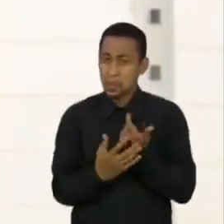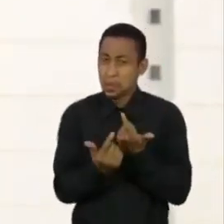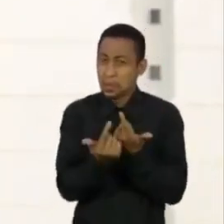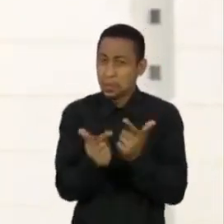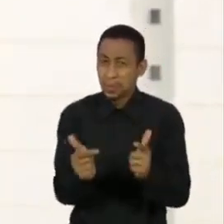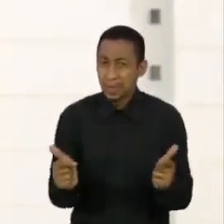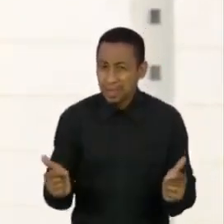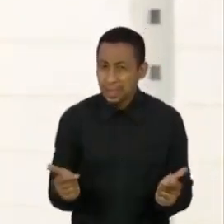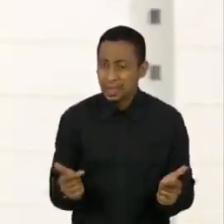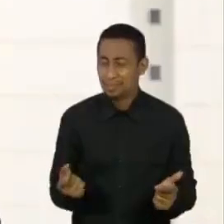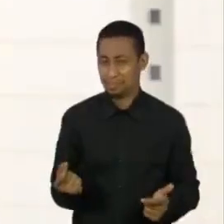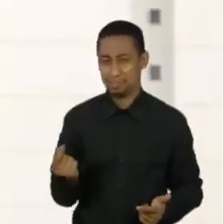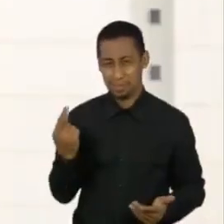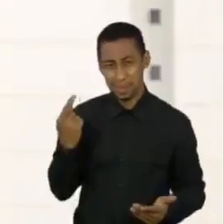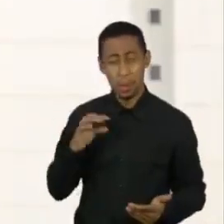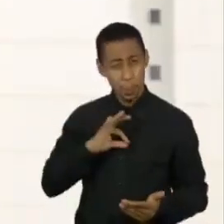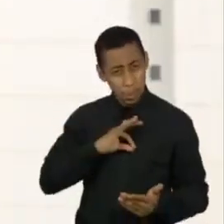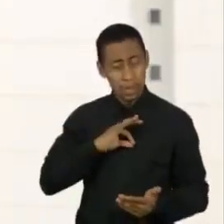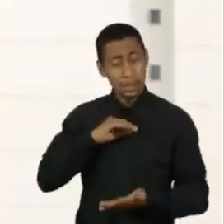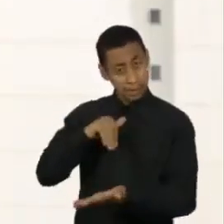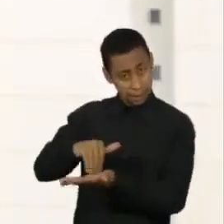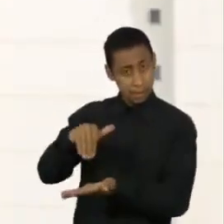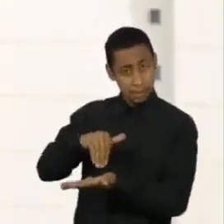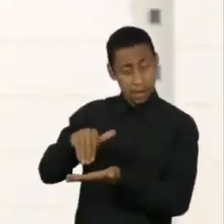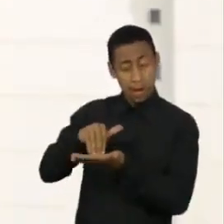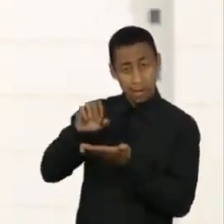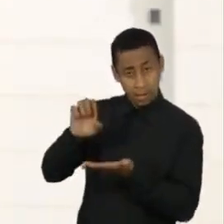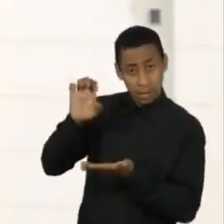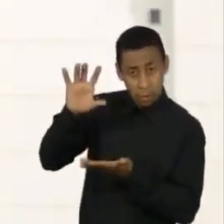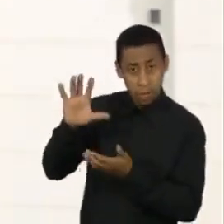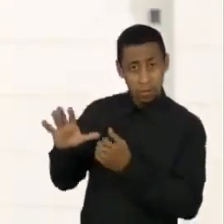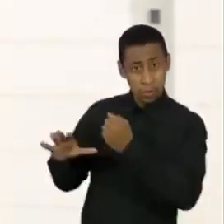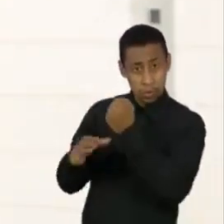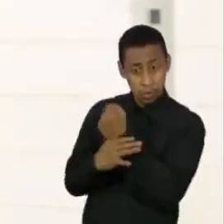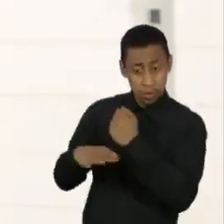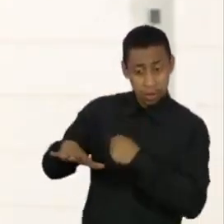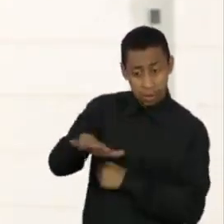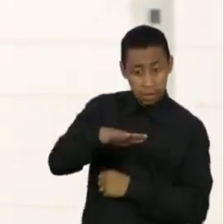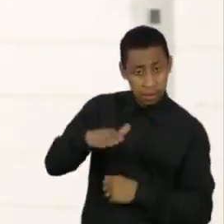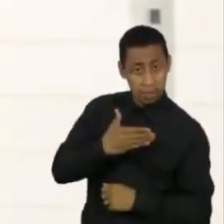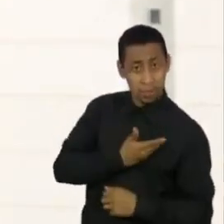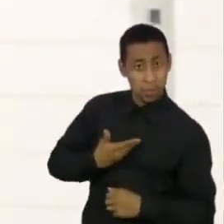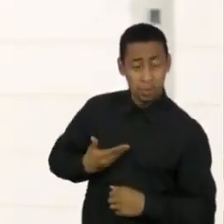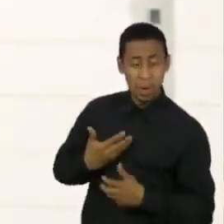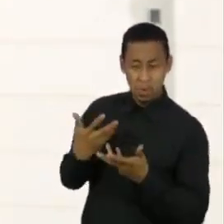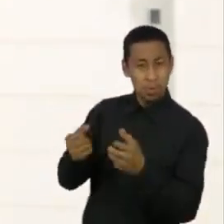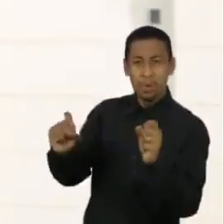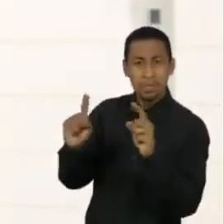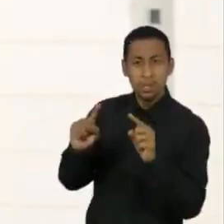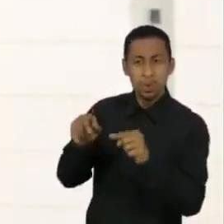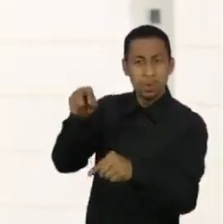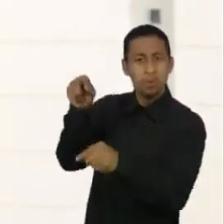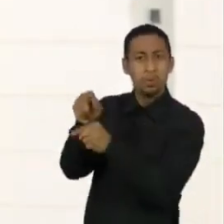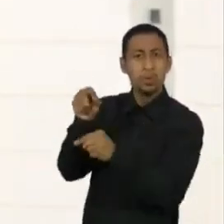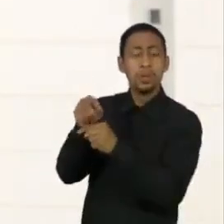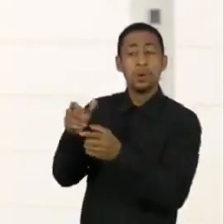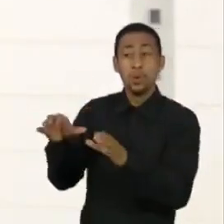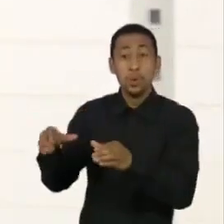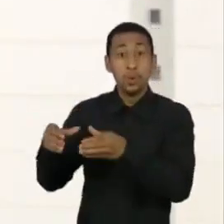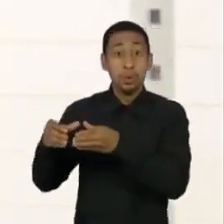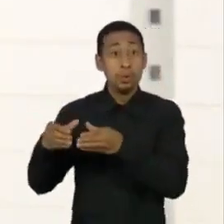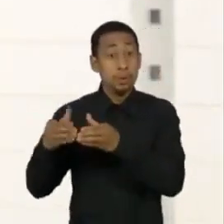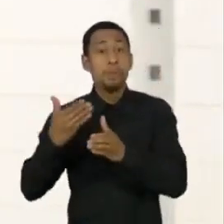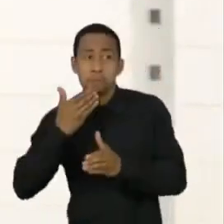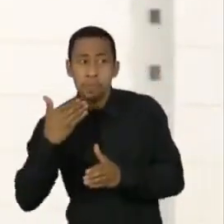asseguradas. A polícia e a Secretaria Estadual de Segurança Pública negaram o pedido feito pela equipe técnica